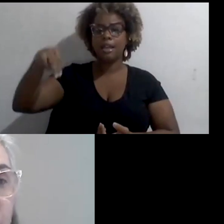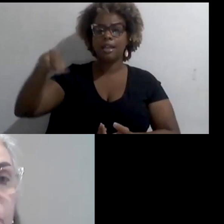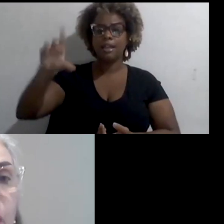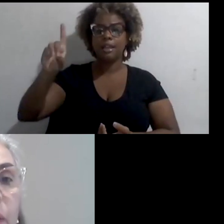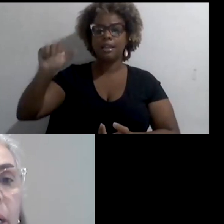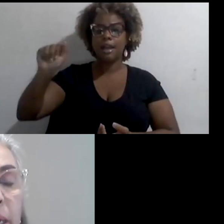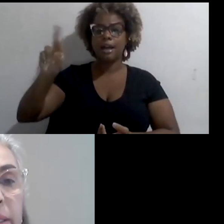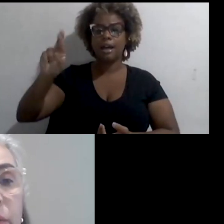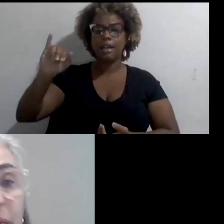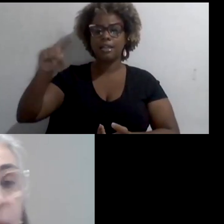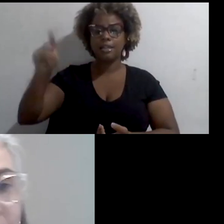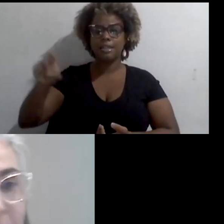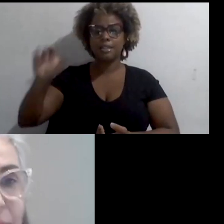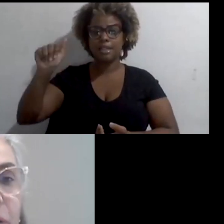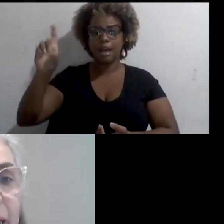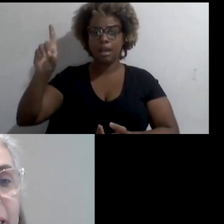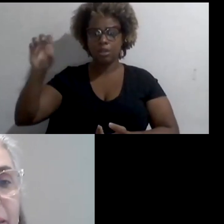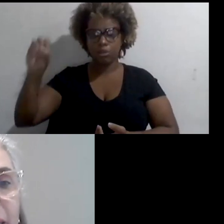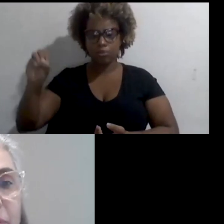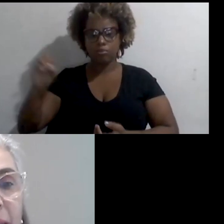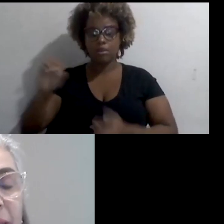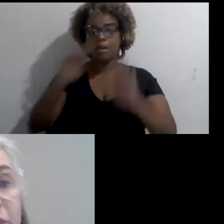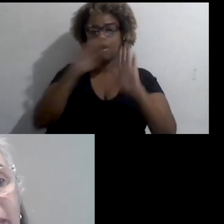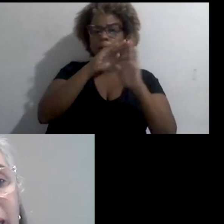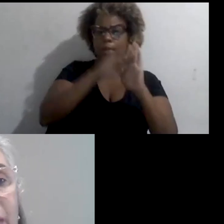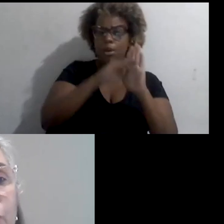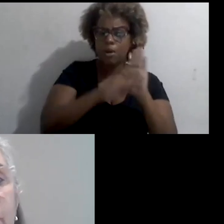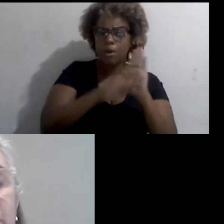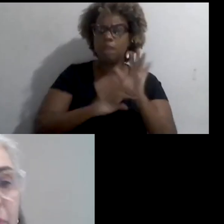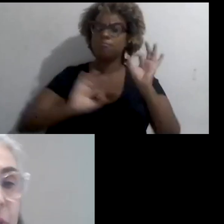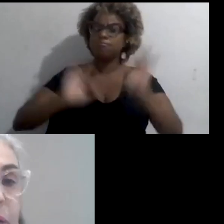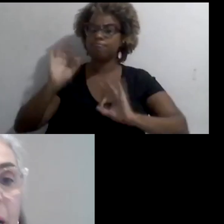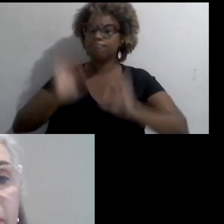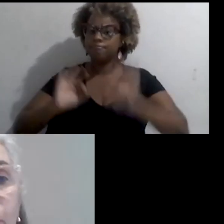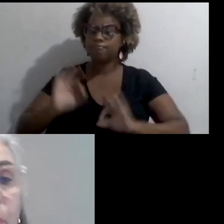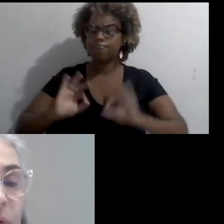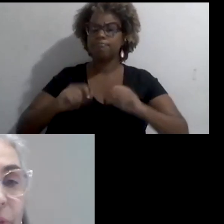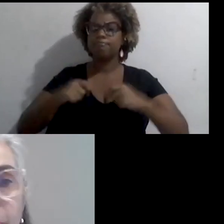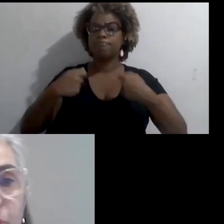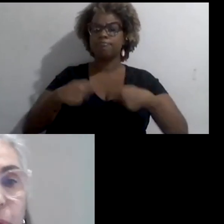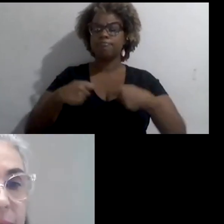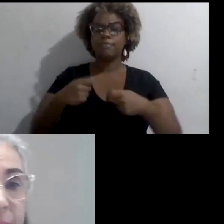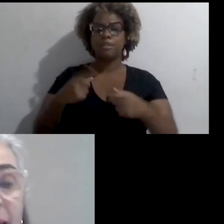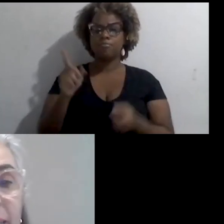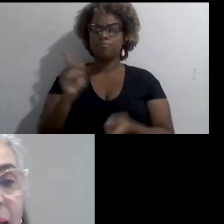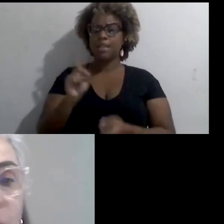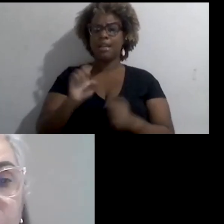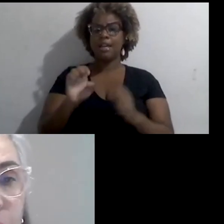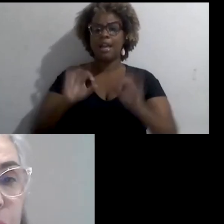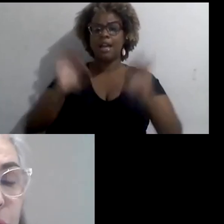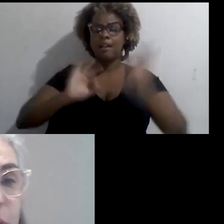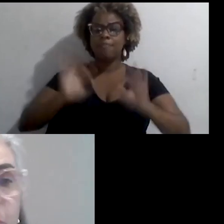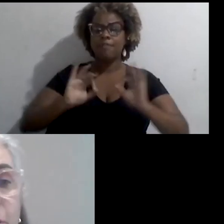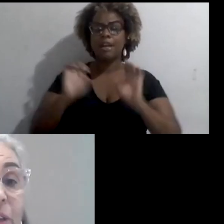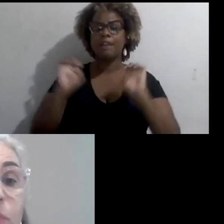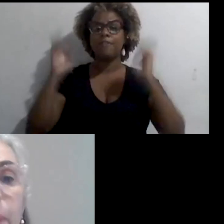programação anual. Então, já não é mais evento calendarizado, né? A gente não está atrás de um edital setorial que promova e que produza e que traga um